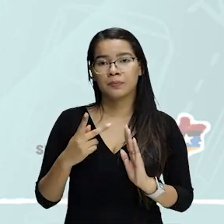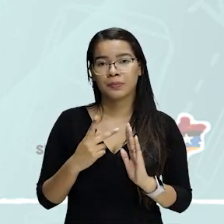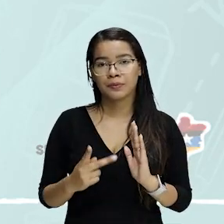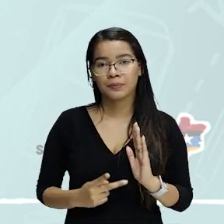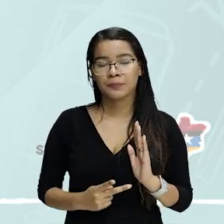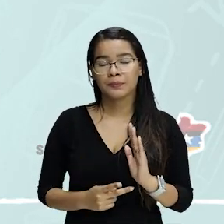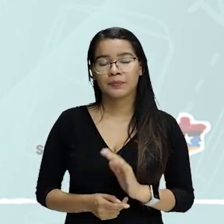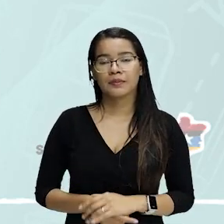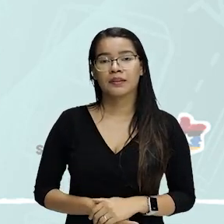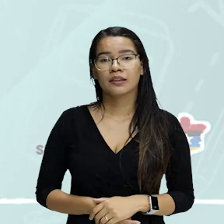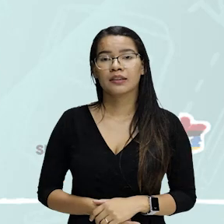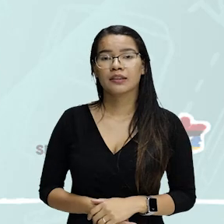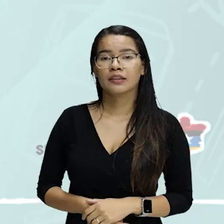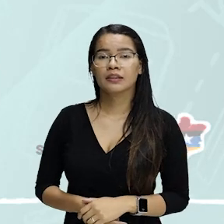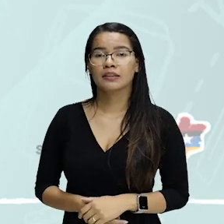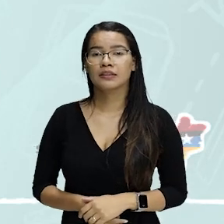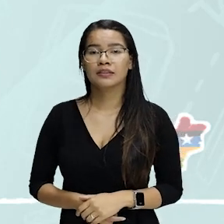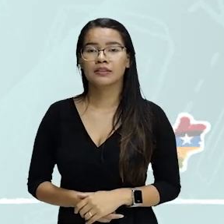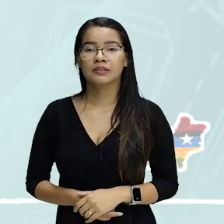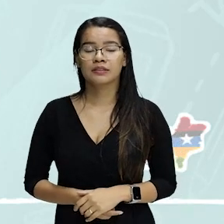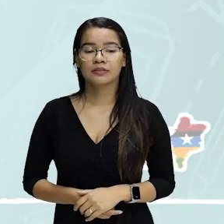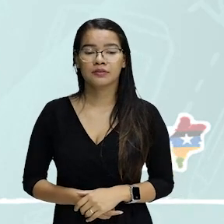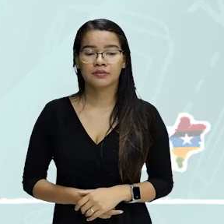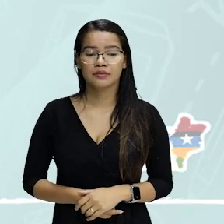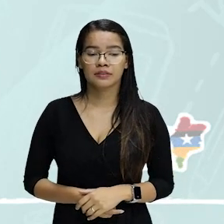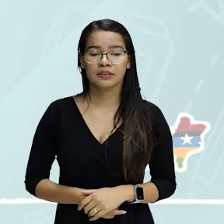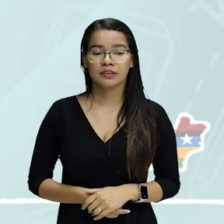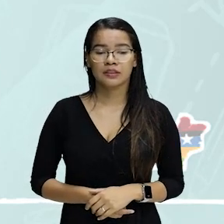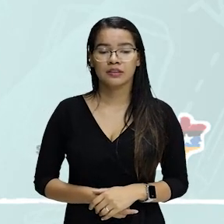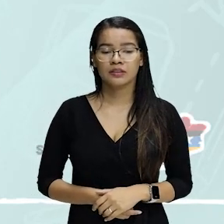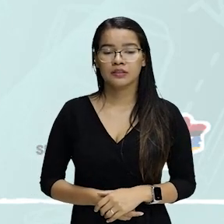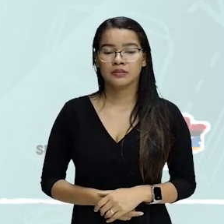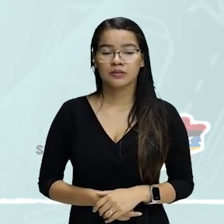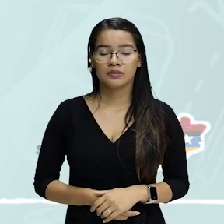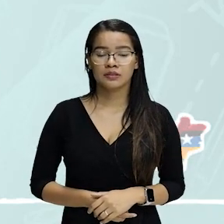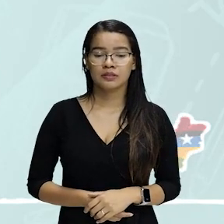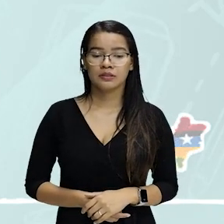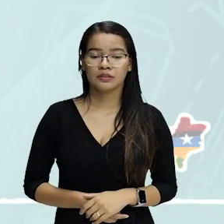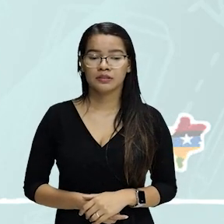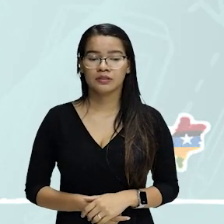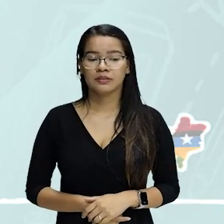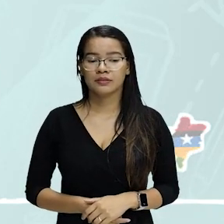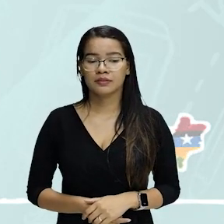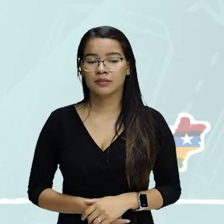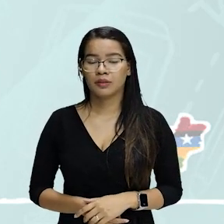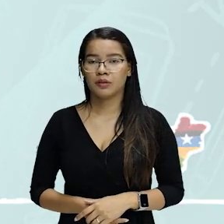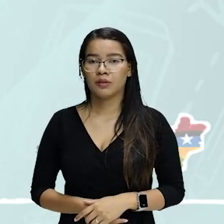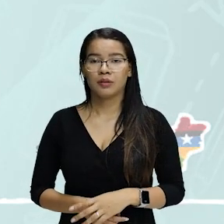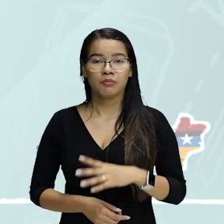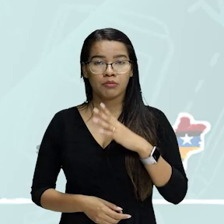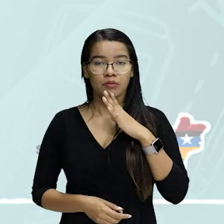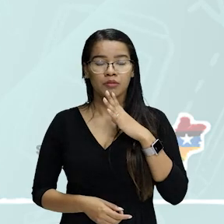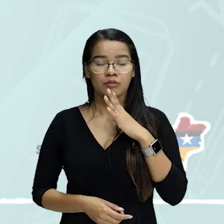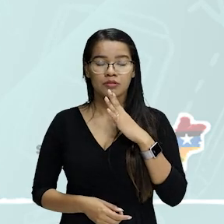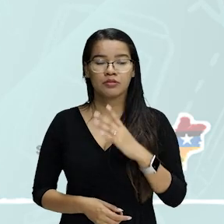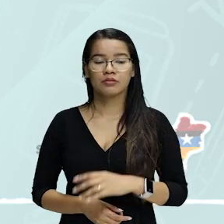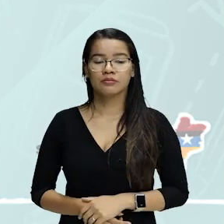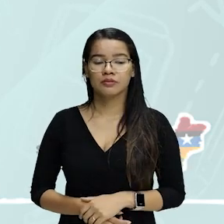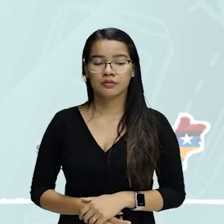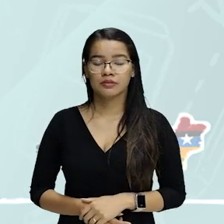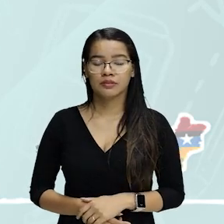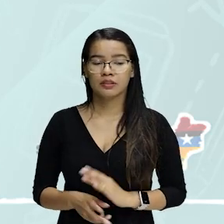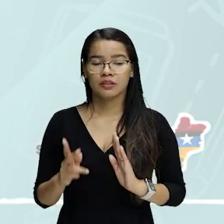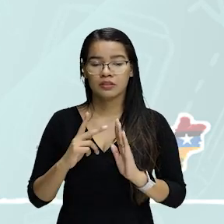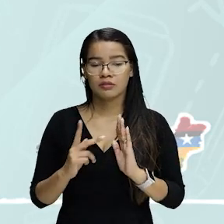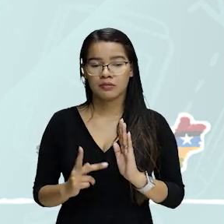poesia e poema, vamos falar assim? Olha esse poema que ele escreveu, muito conhecido. Eu destaquei aí as rimas para você